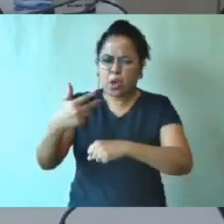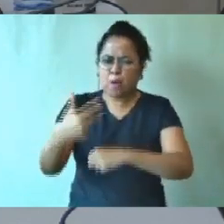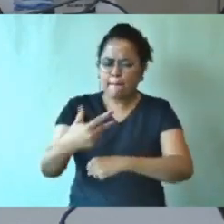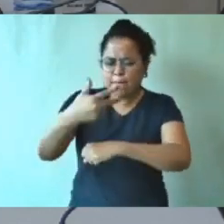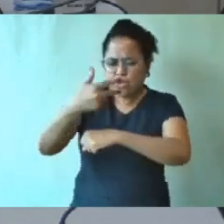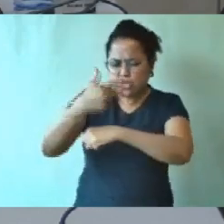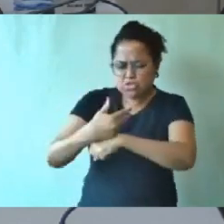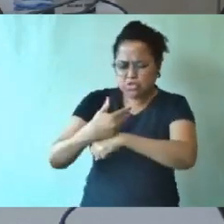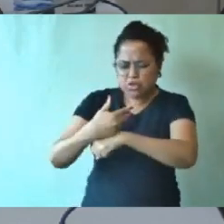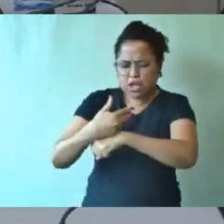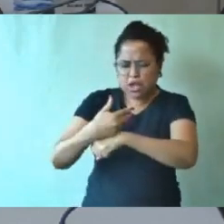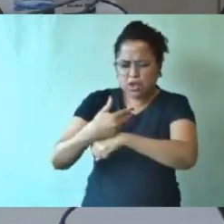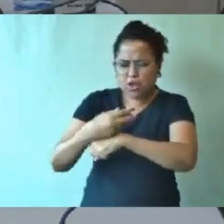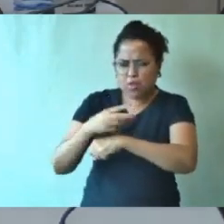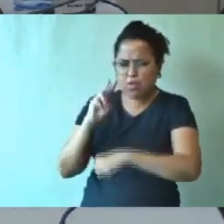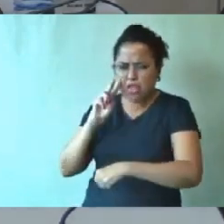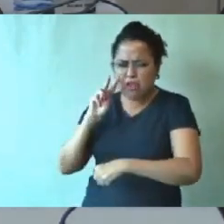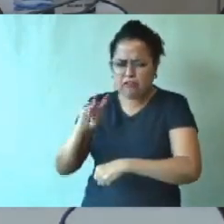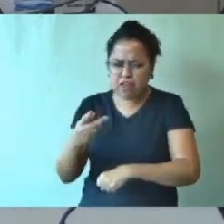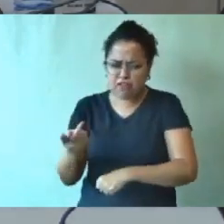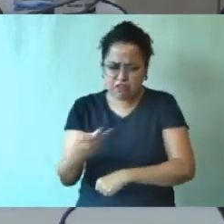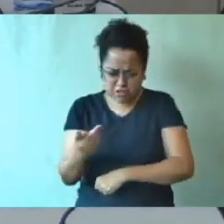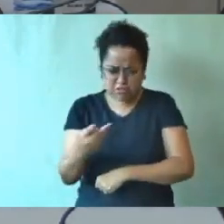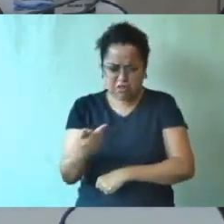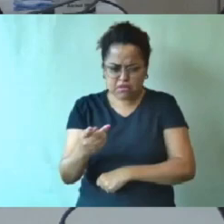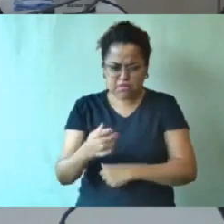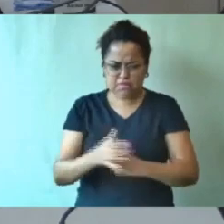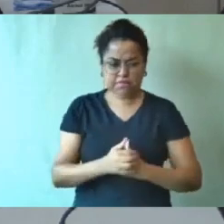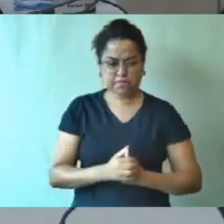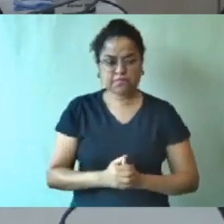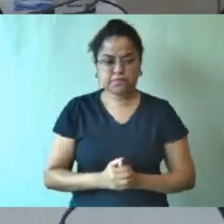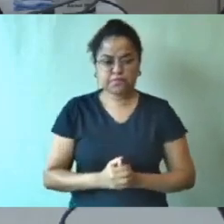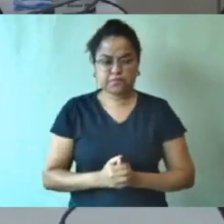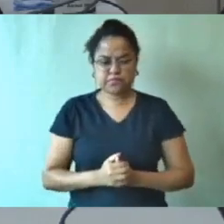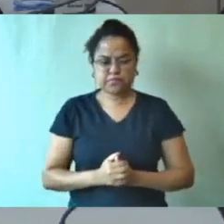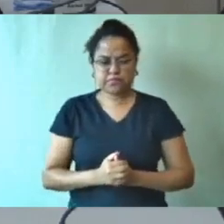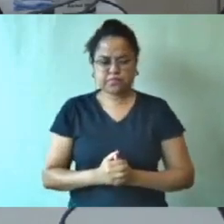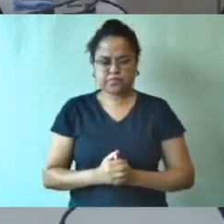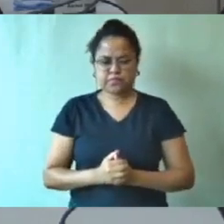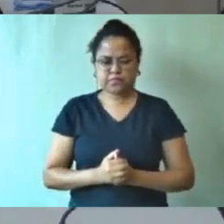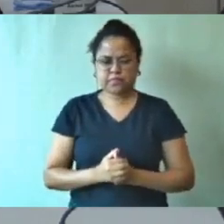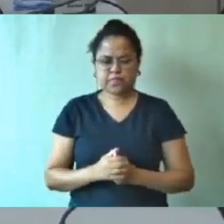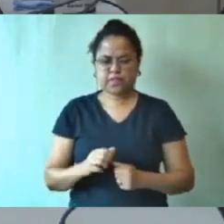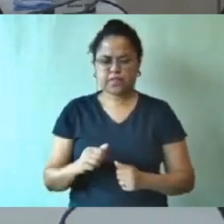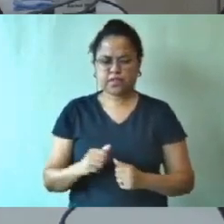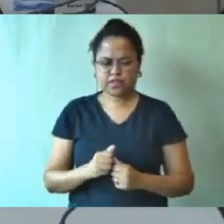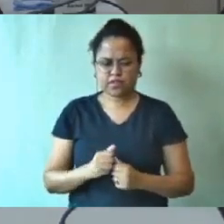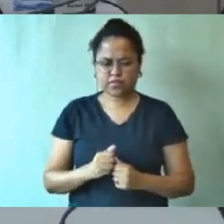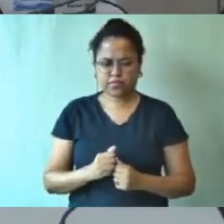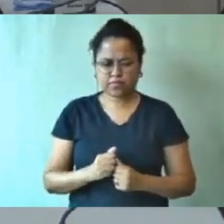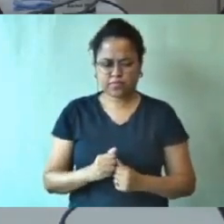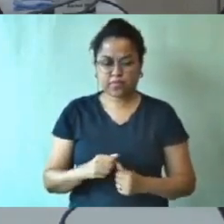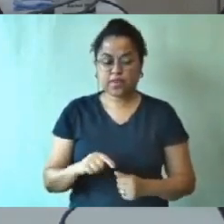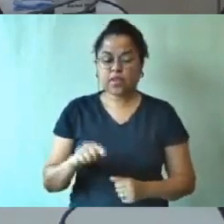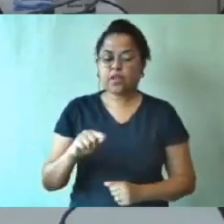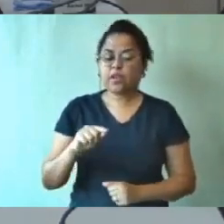aqui no plenário. Ok. Acho que agora sim. Ótimo. Não, está ótimo. Na